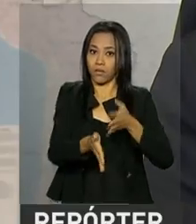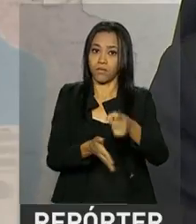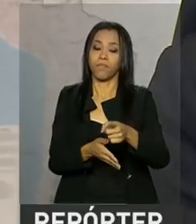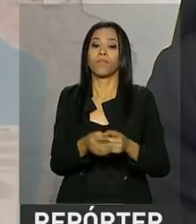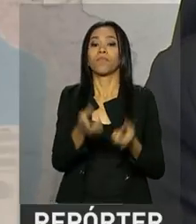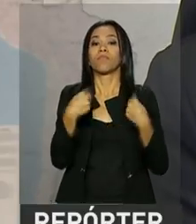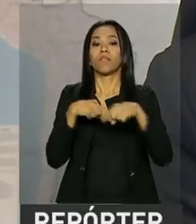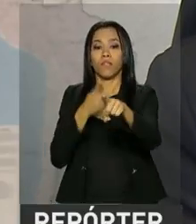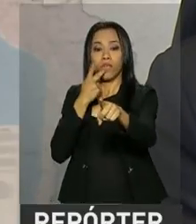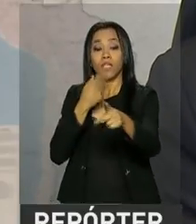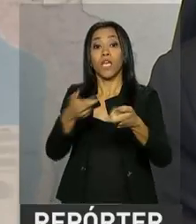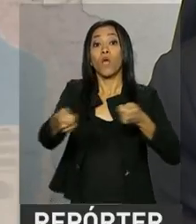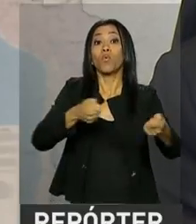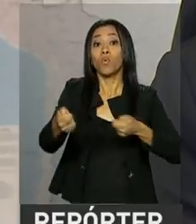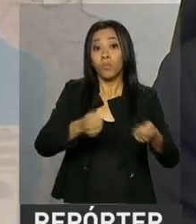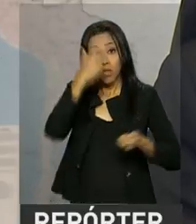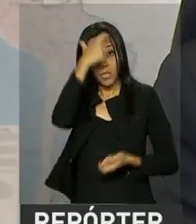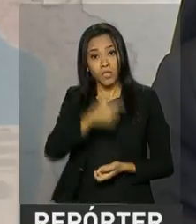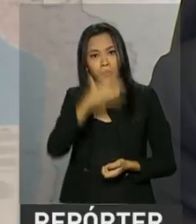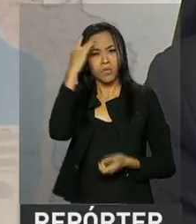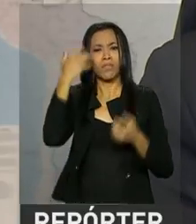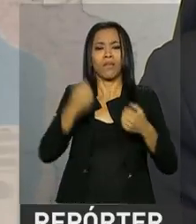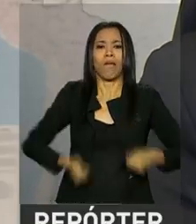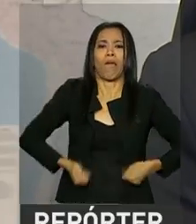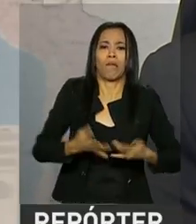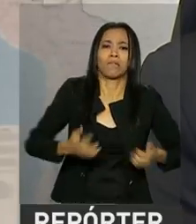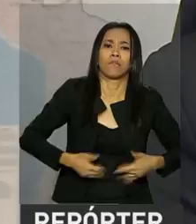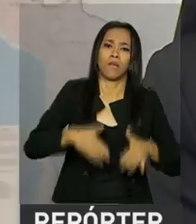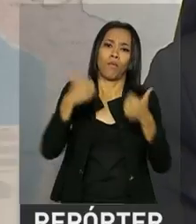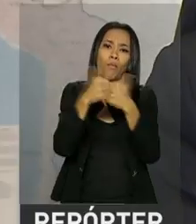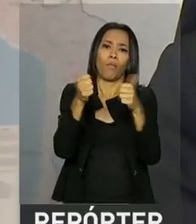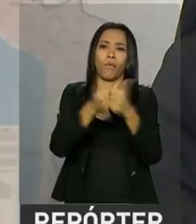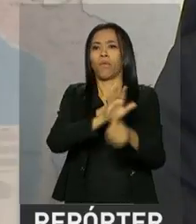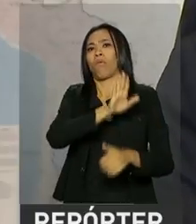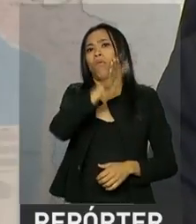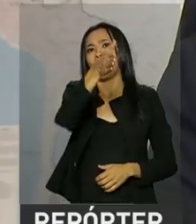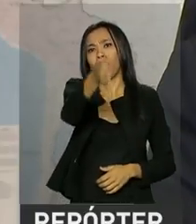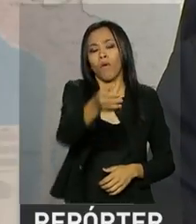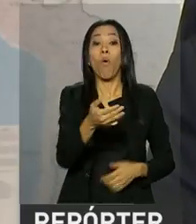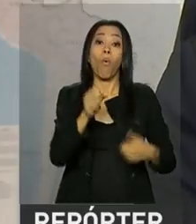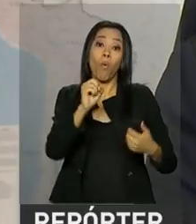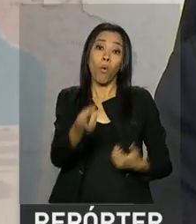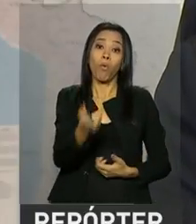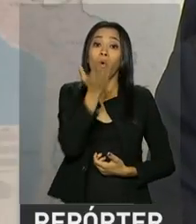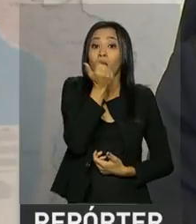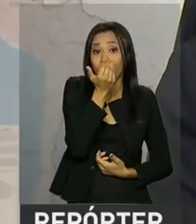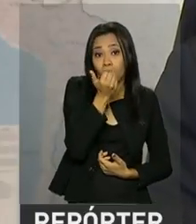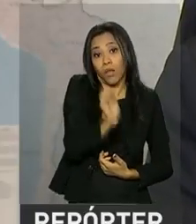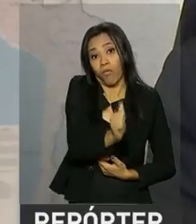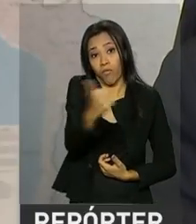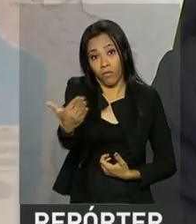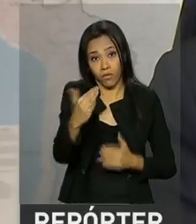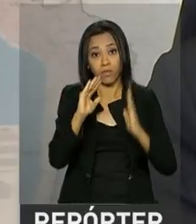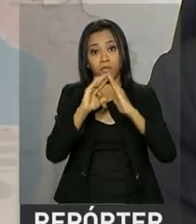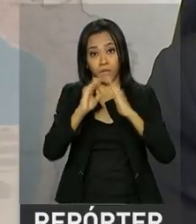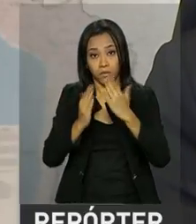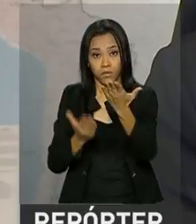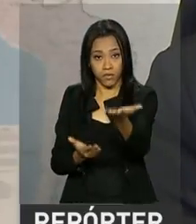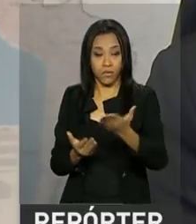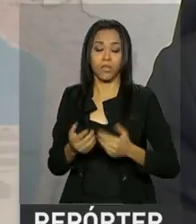ao não ter que gastar com vale transporte a não ter que a se alimentarem fora da sua residência